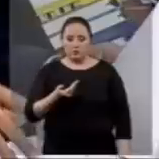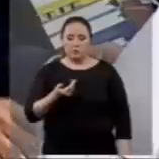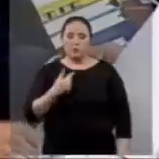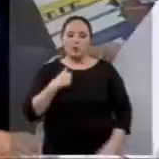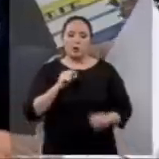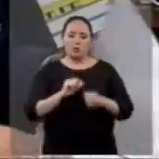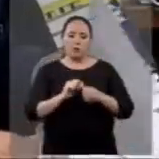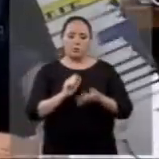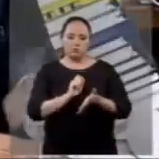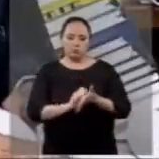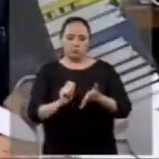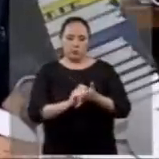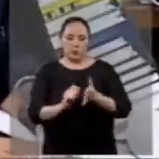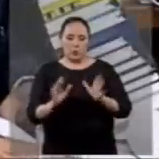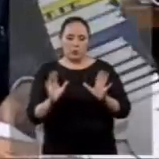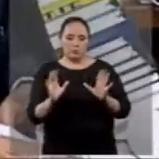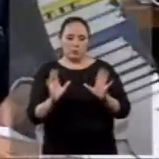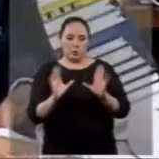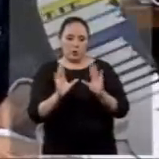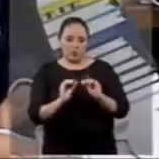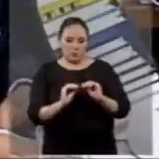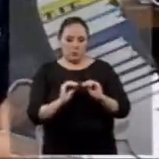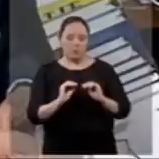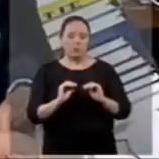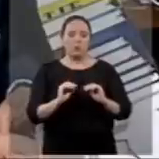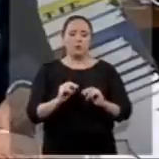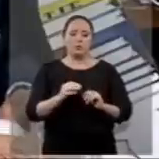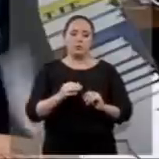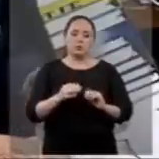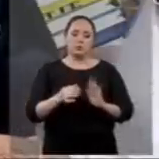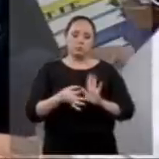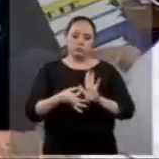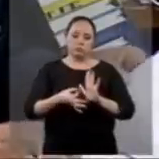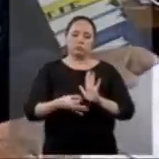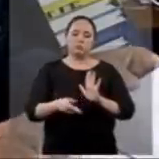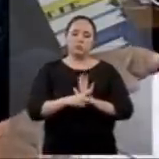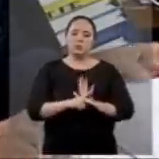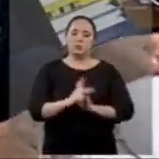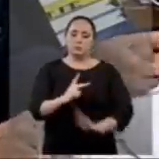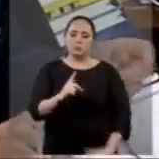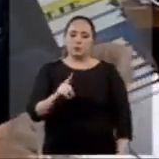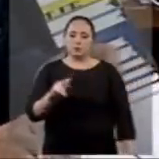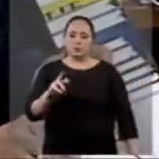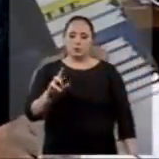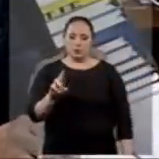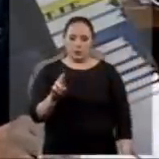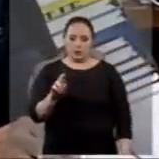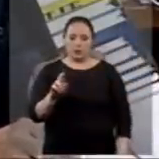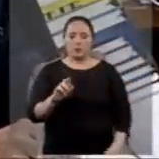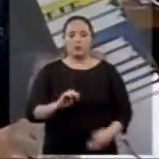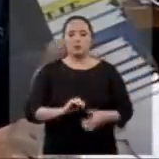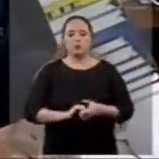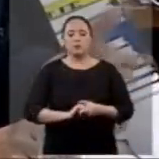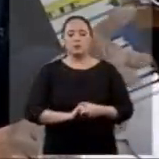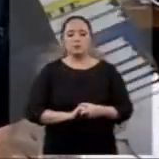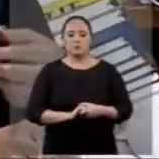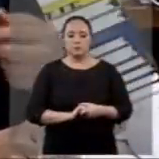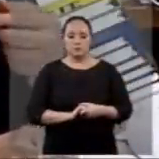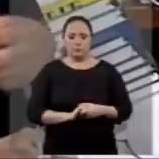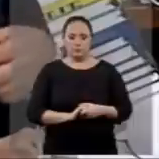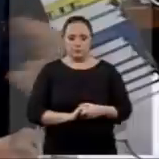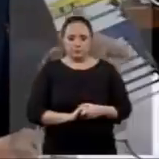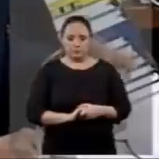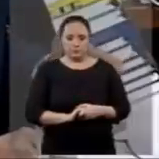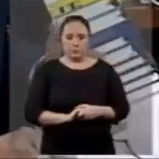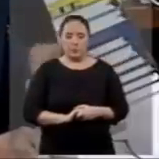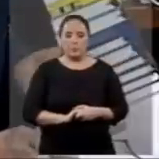um pequeno resumo da manifestação da Procuradoria-Geral da República.